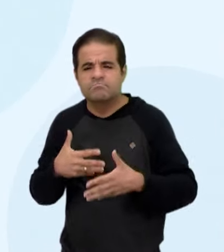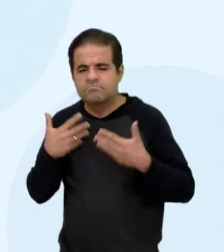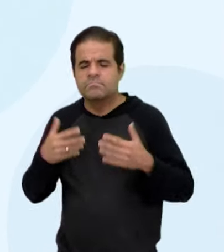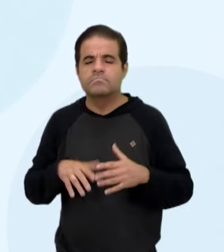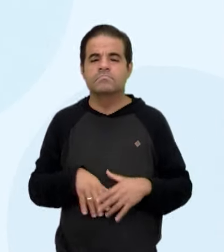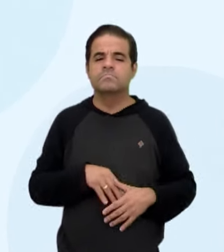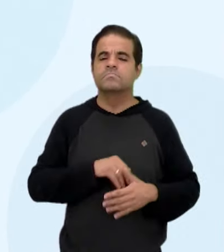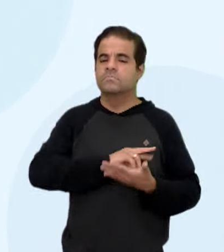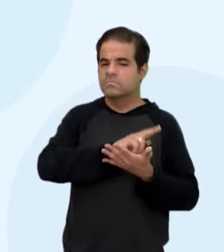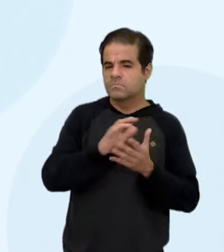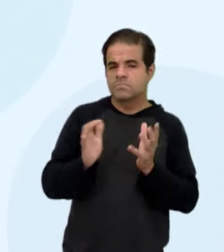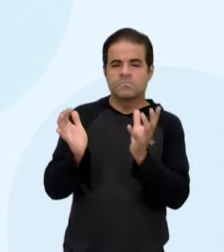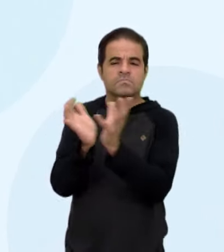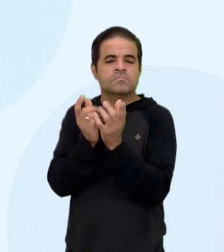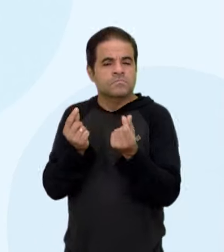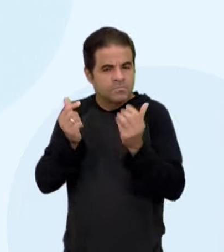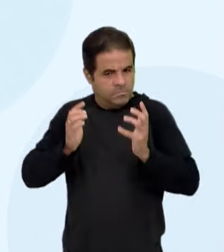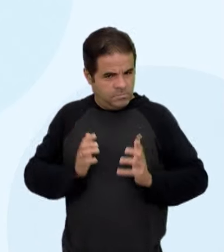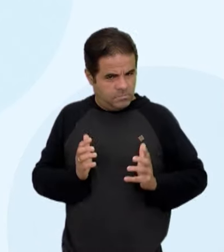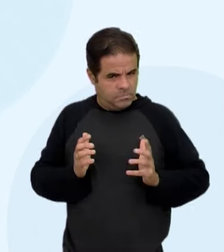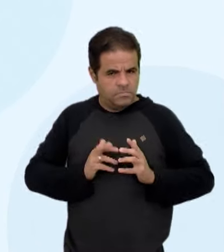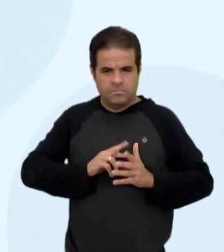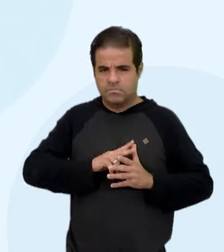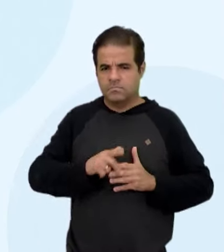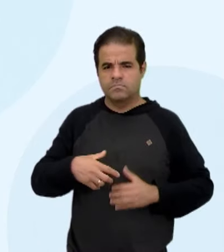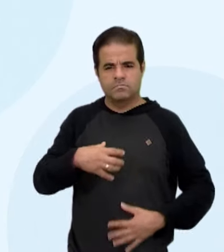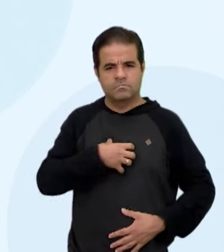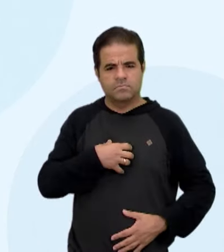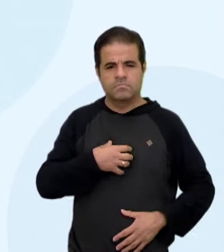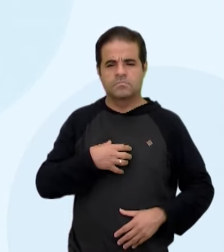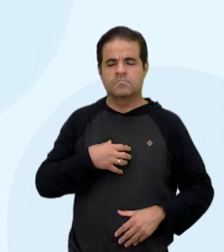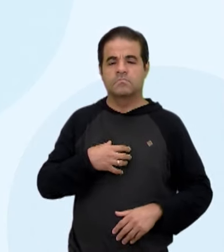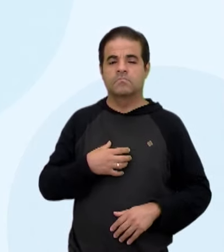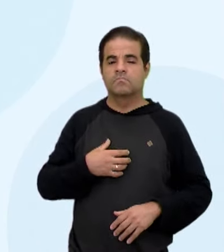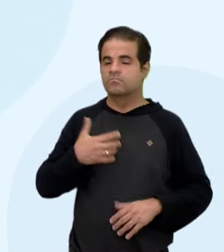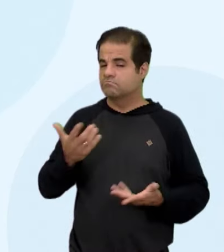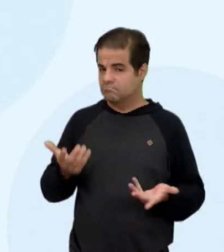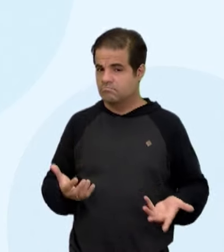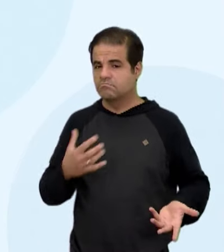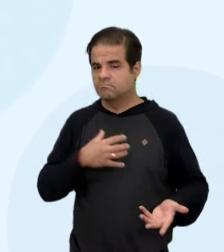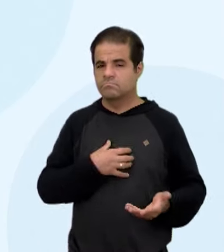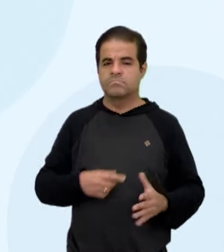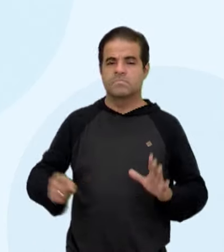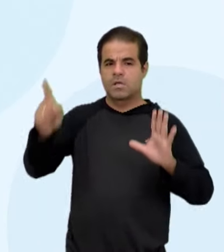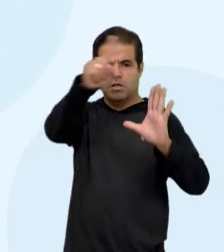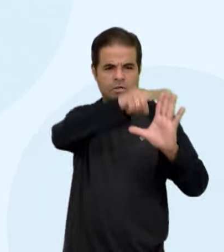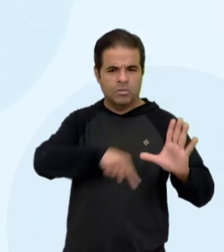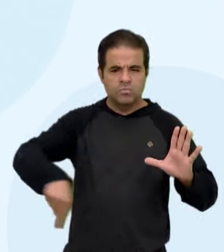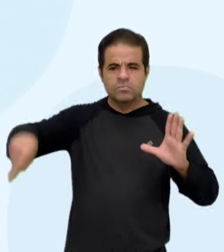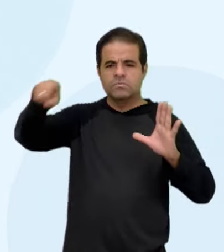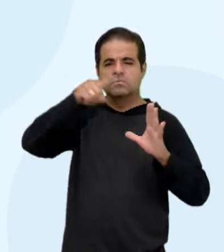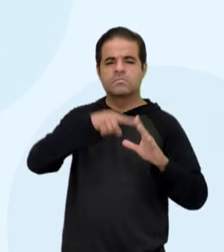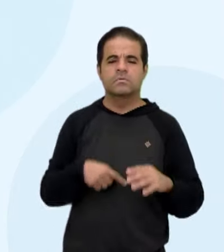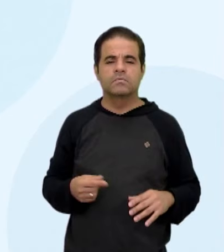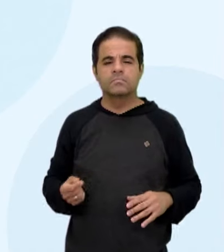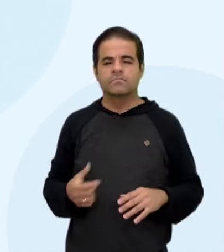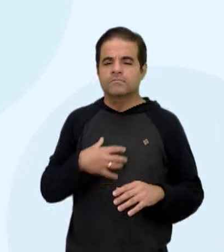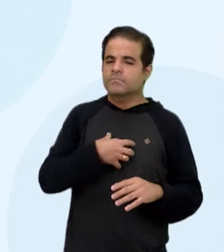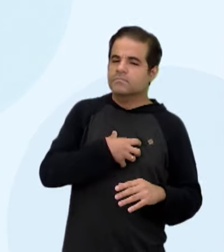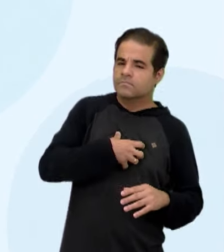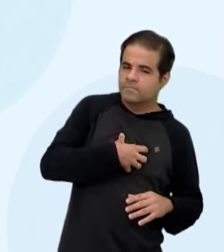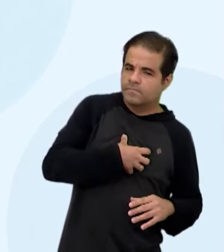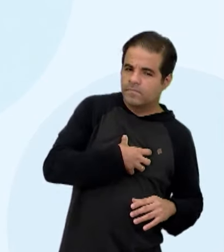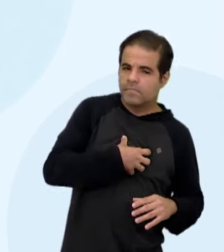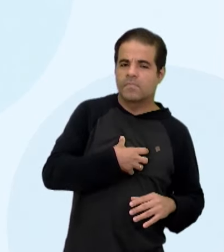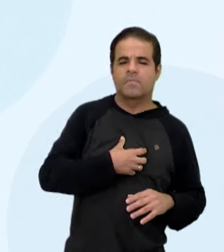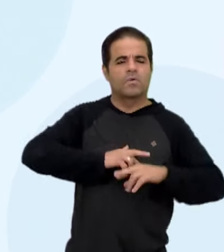interessante, para várias classes sociais. Seu formato elíptico, que é um formato circular, né, serviu de inspiração